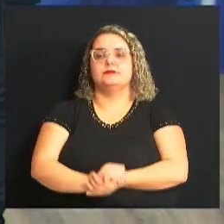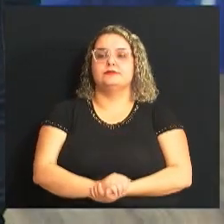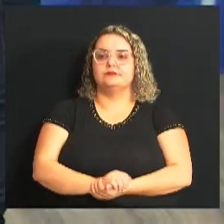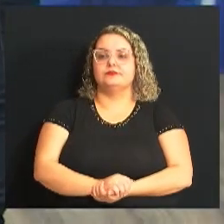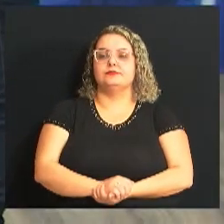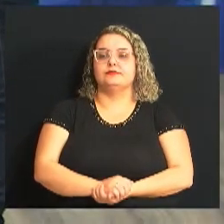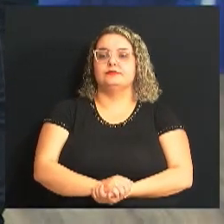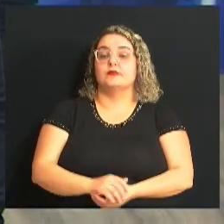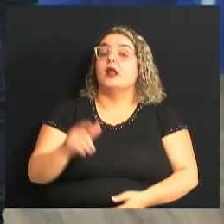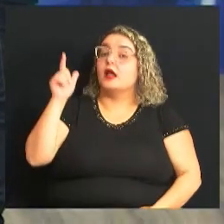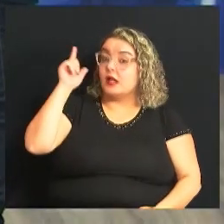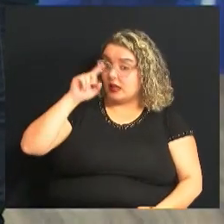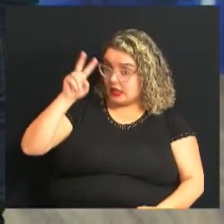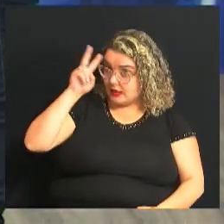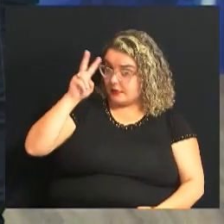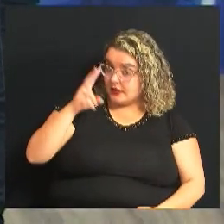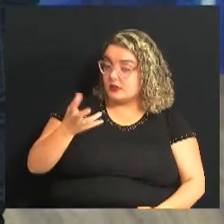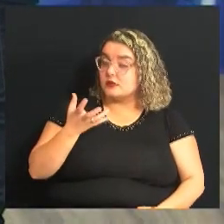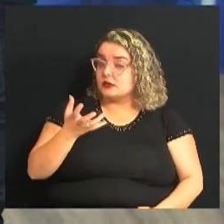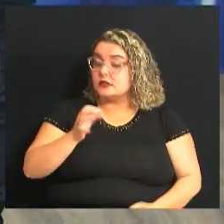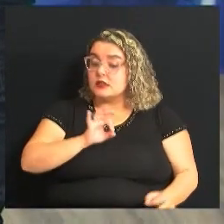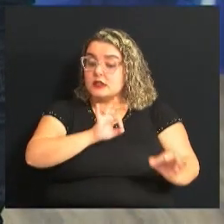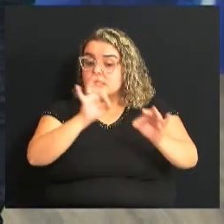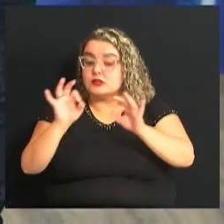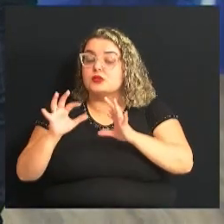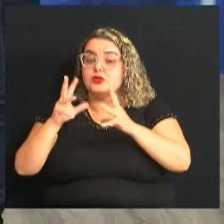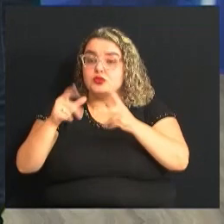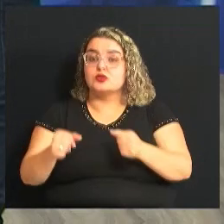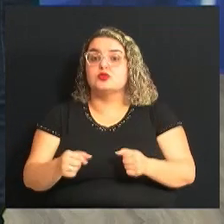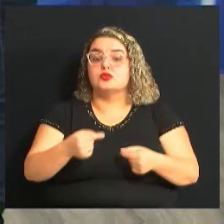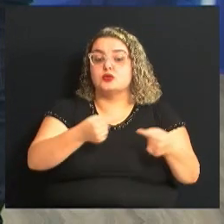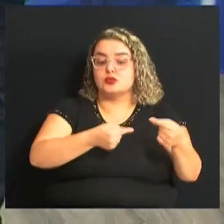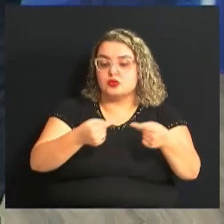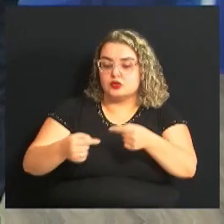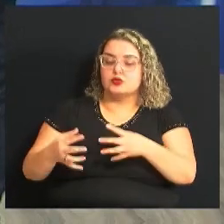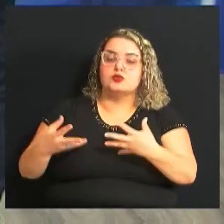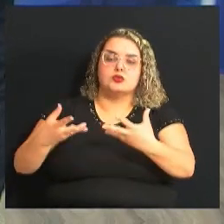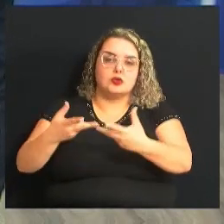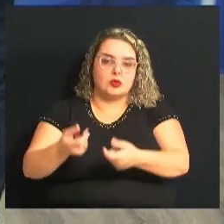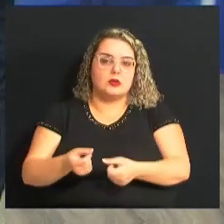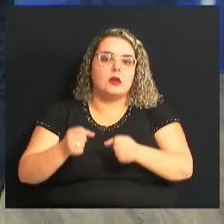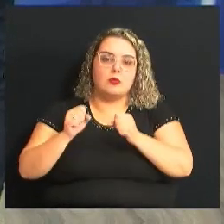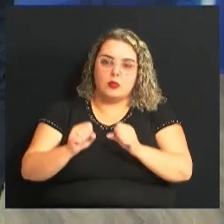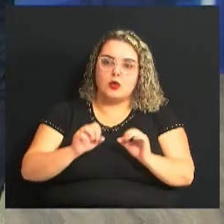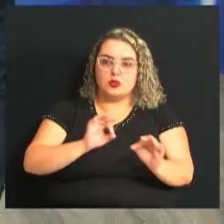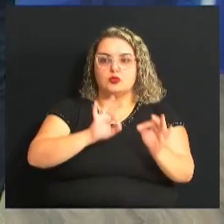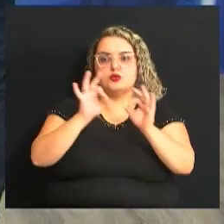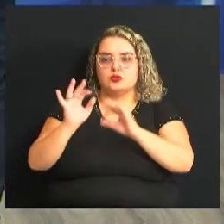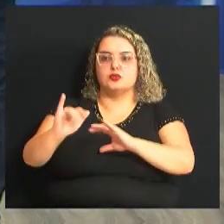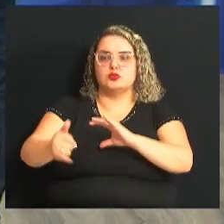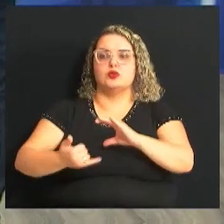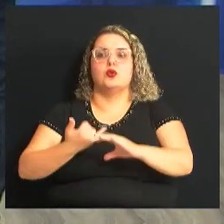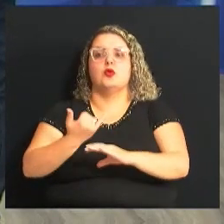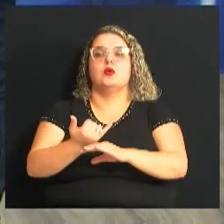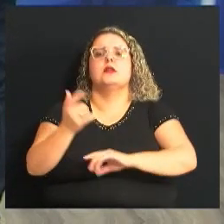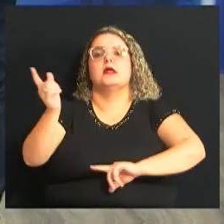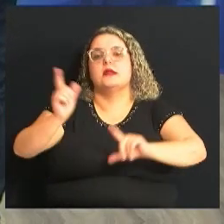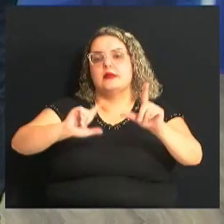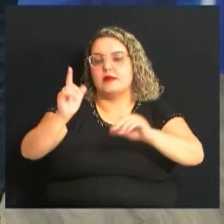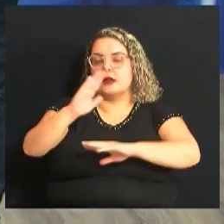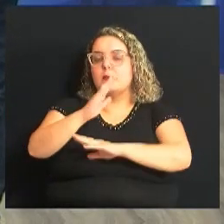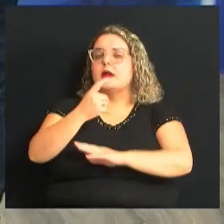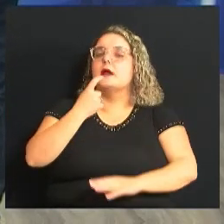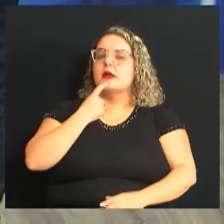Lembrando que se você quiser assistir na íntegra todas as discussões, você acompanha no youtube.com/TV